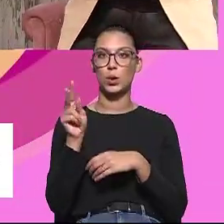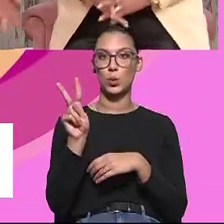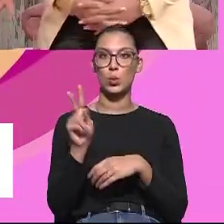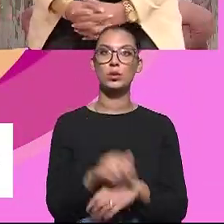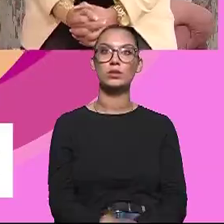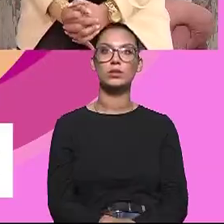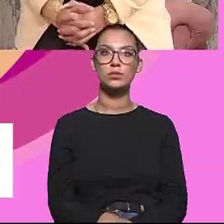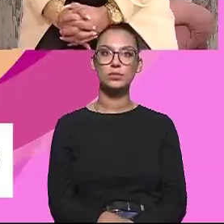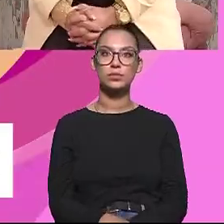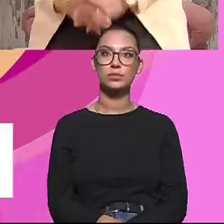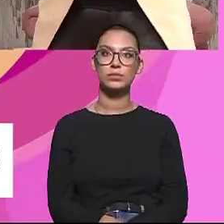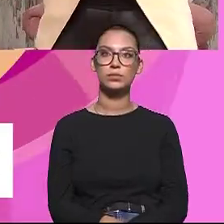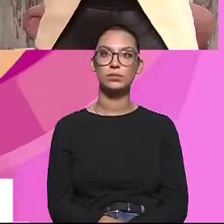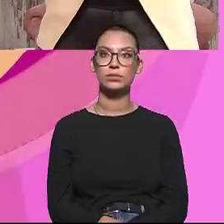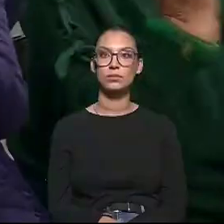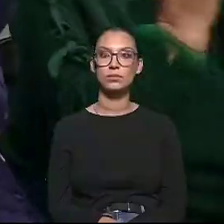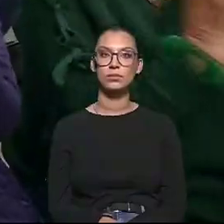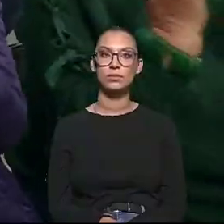pontos.